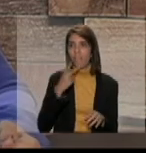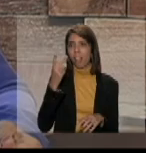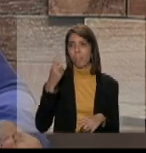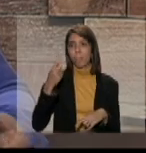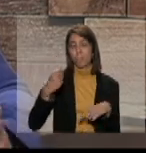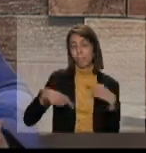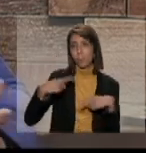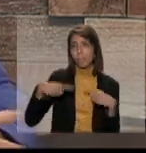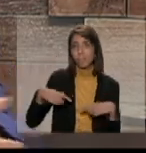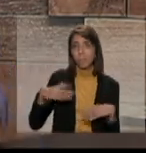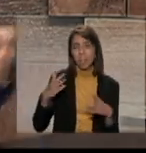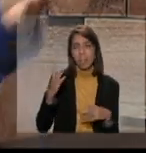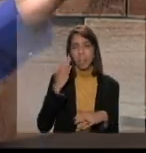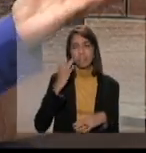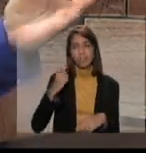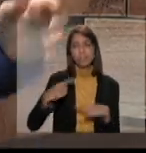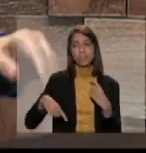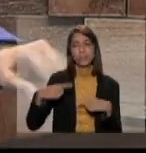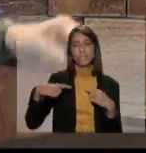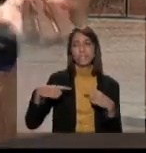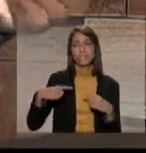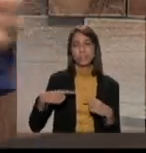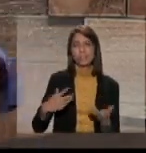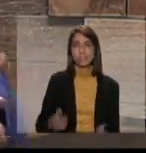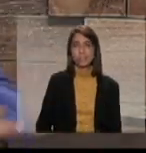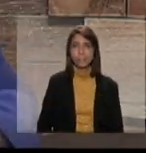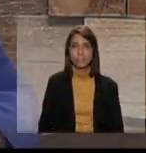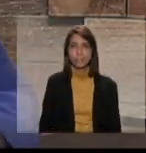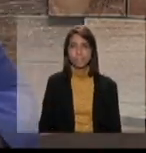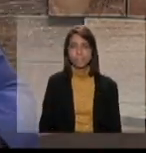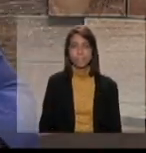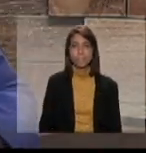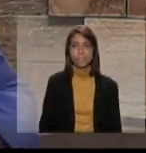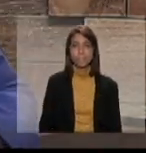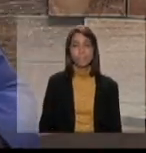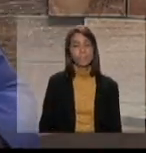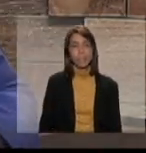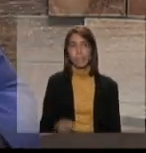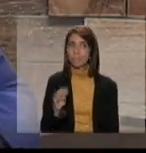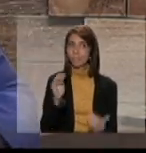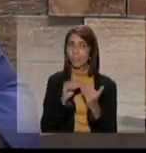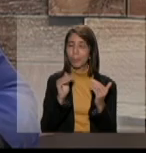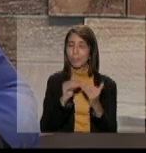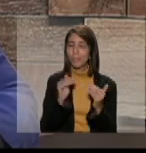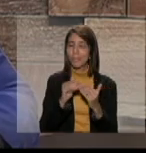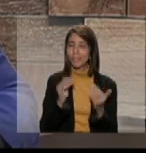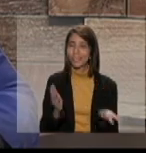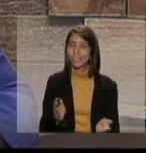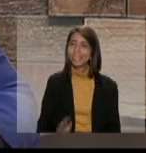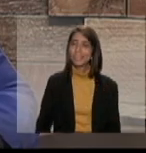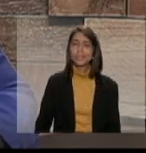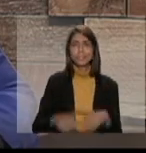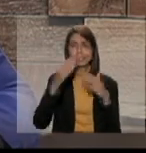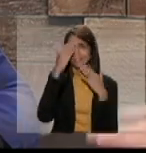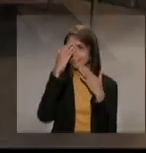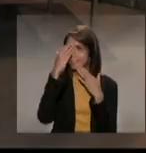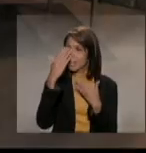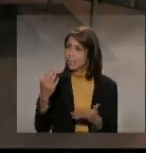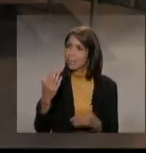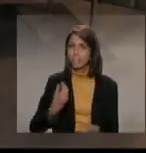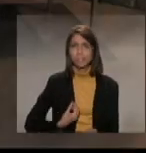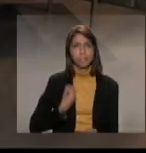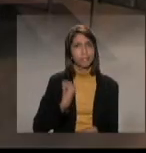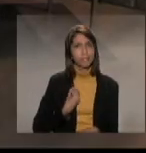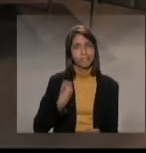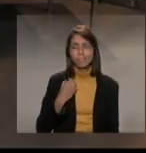eu não quero começar a falar sobre política agora mas iria pra isso para o nosso momento político cedo eu também acho que